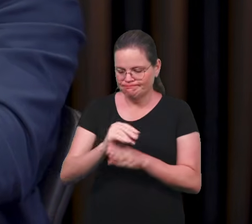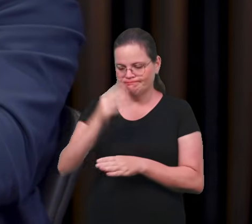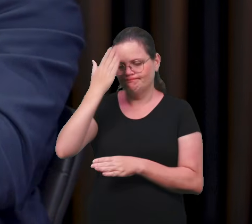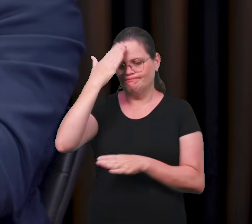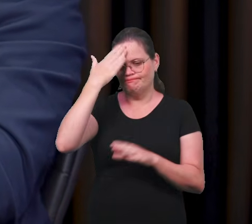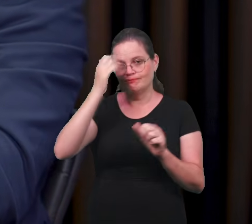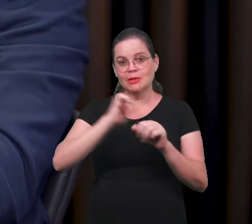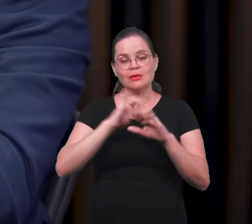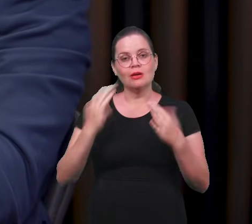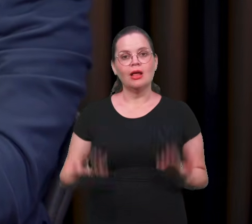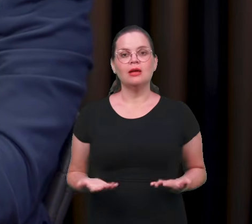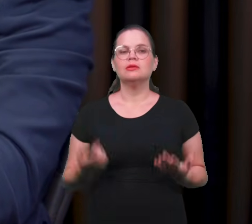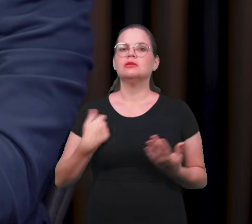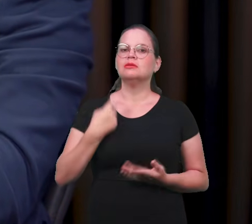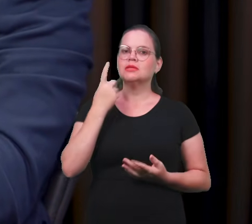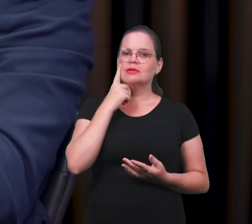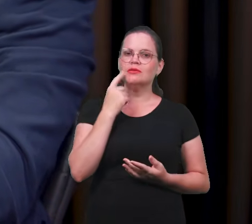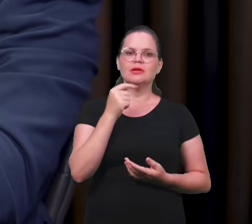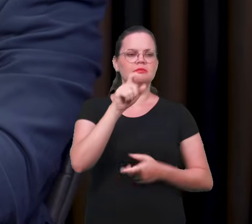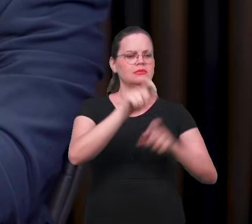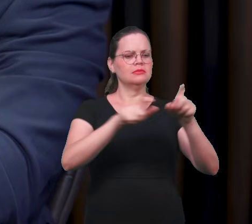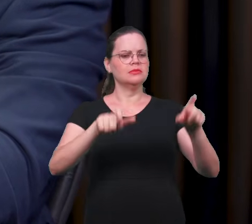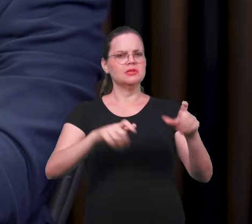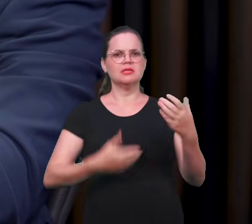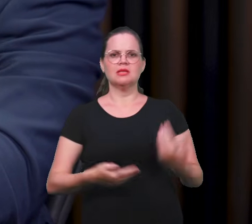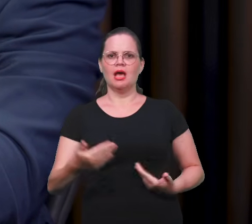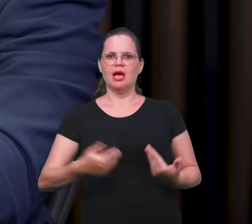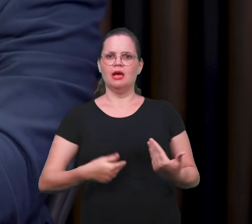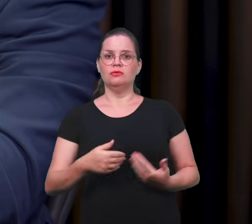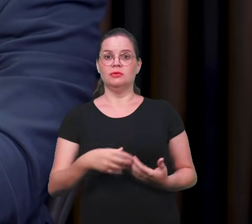pega servos, a Ana,